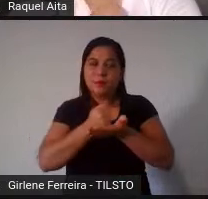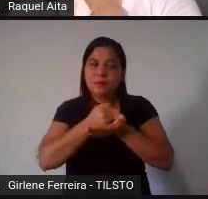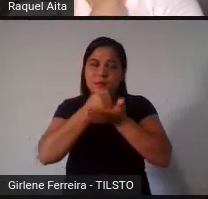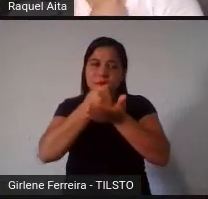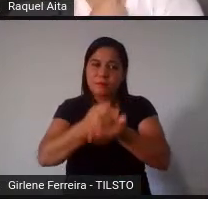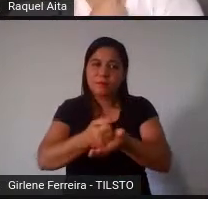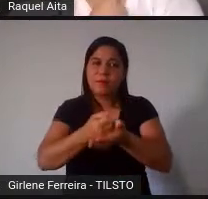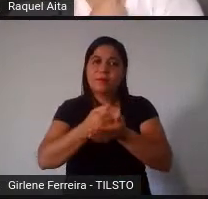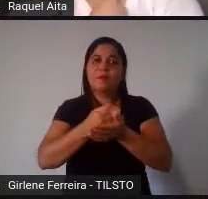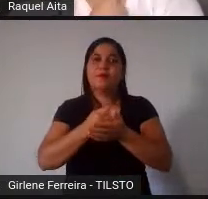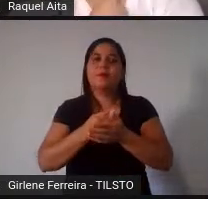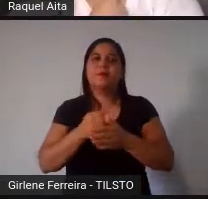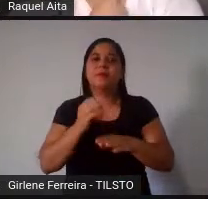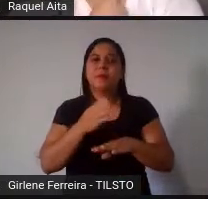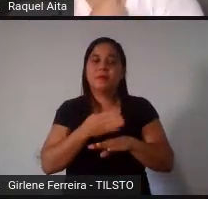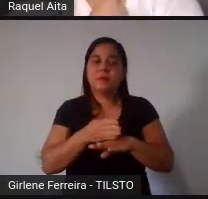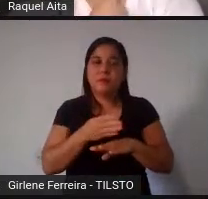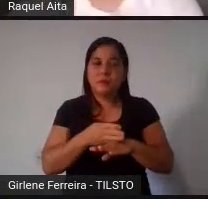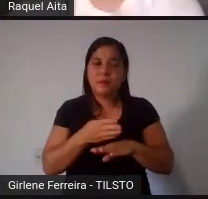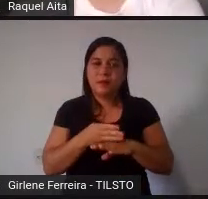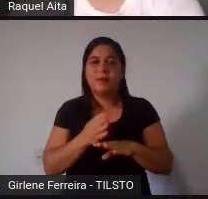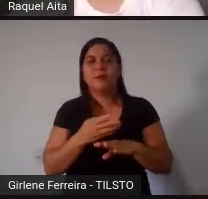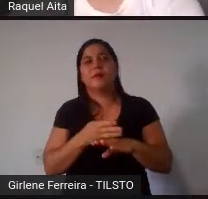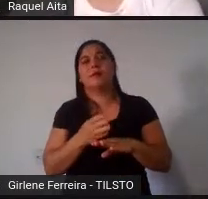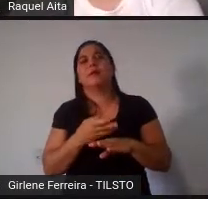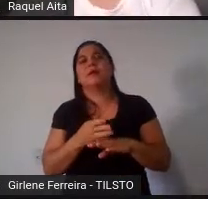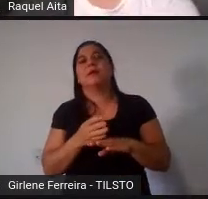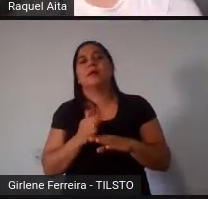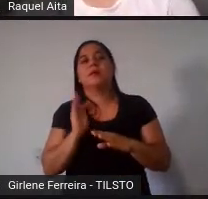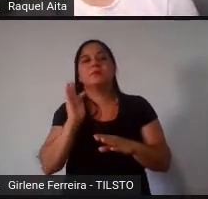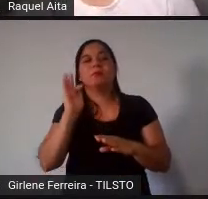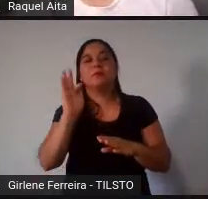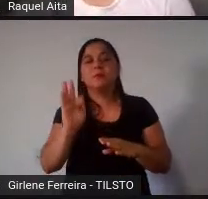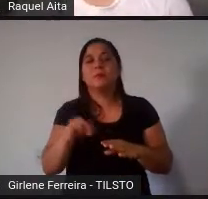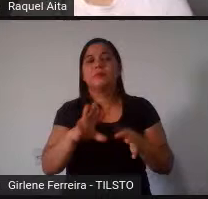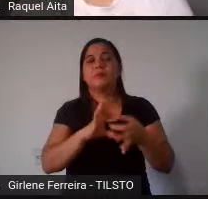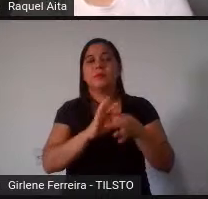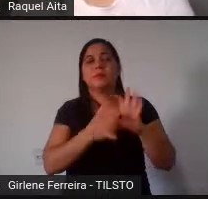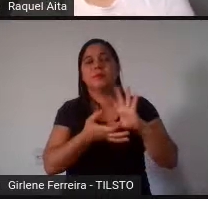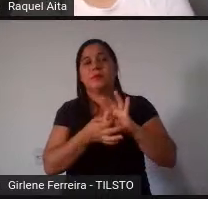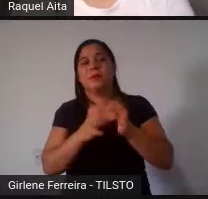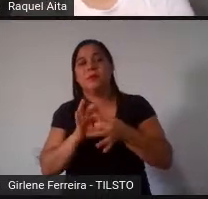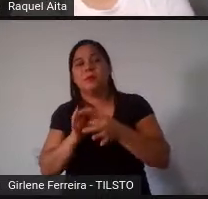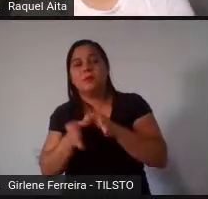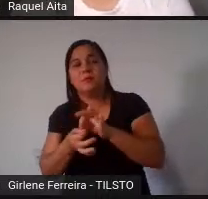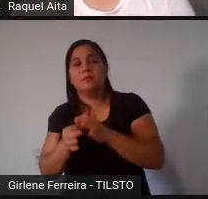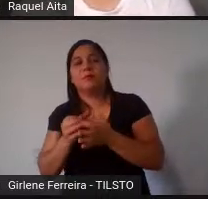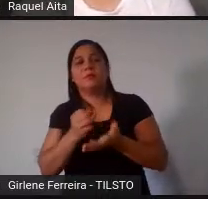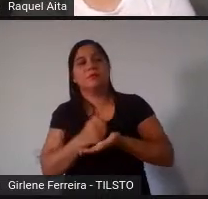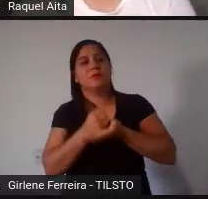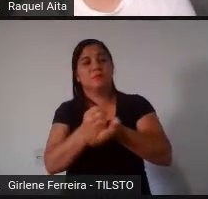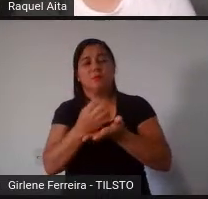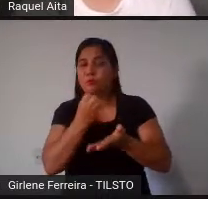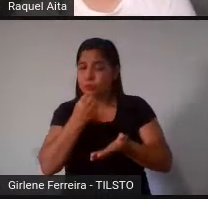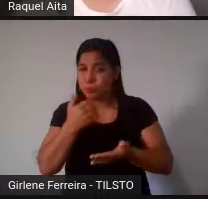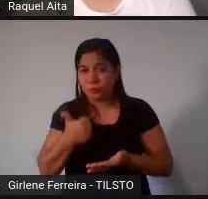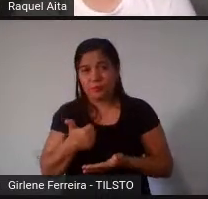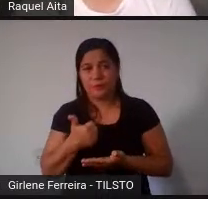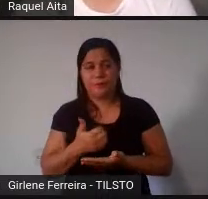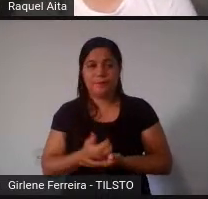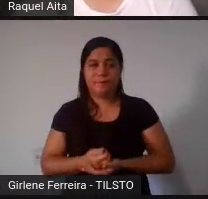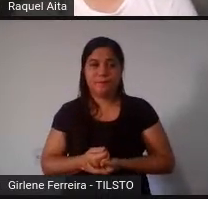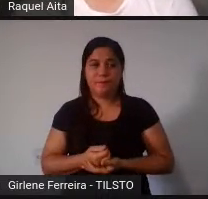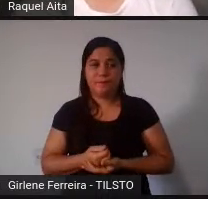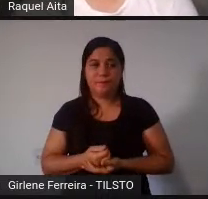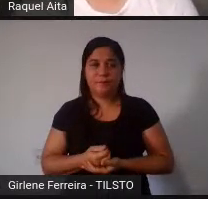a Olimpíada, não é o POTI, mas te ajuda também a se preparar para as Olimpíadas, te dá toda uma base muito boa.